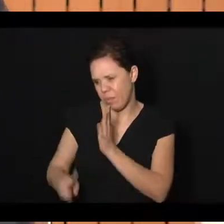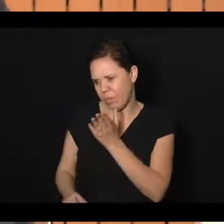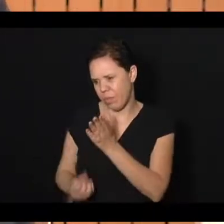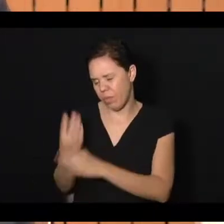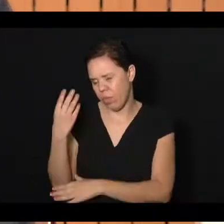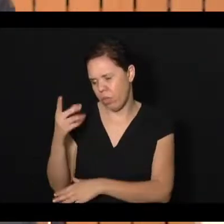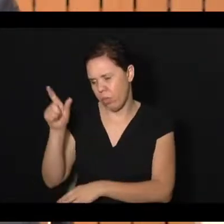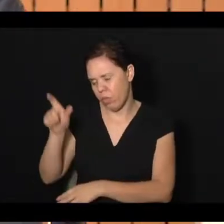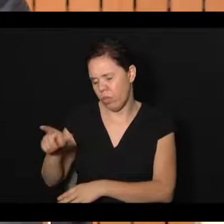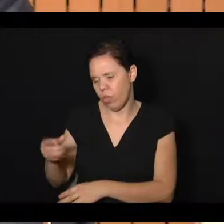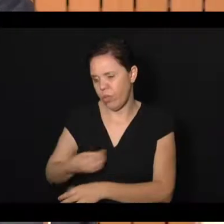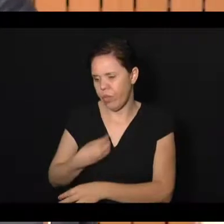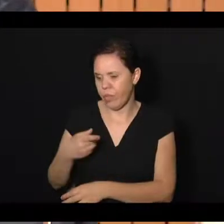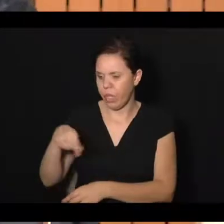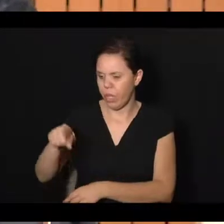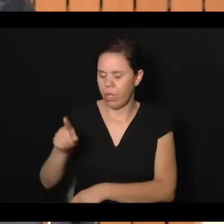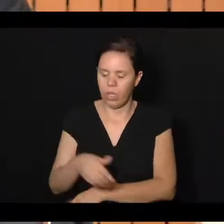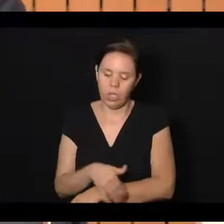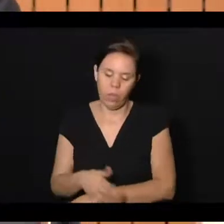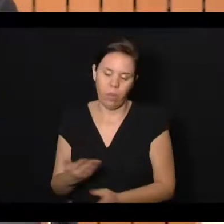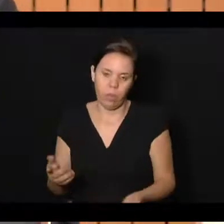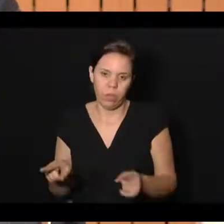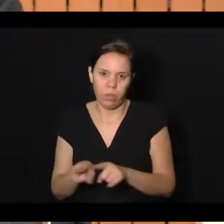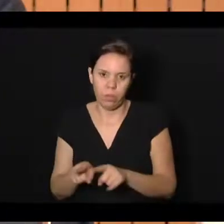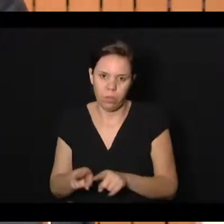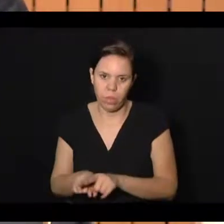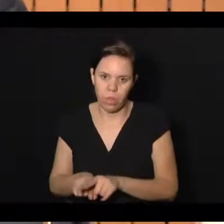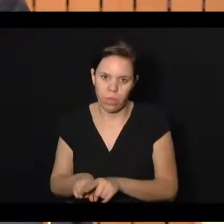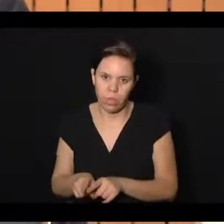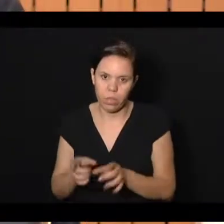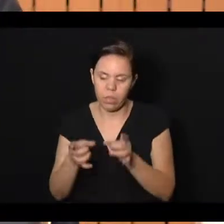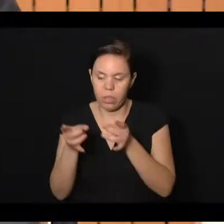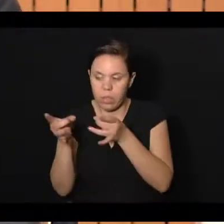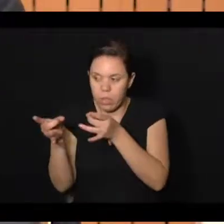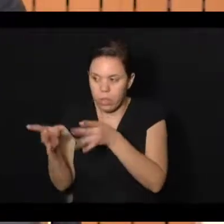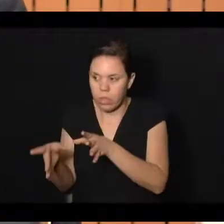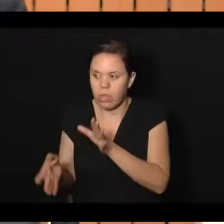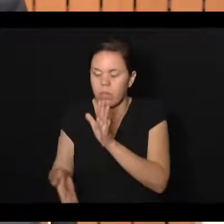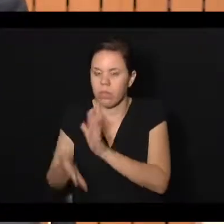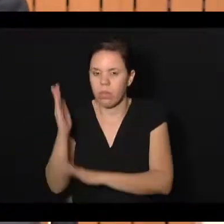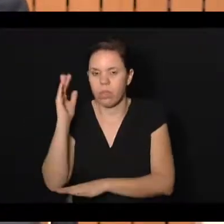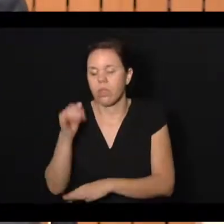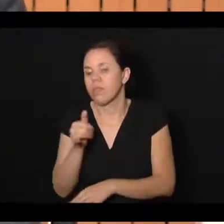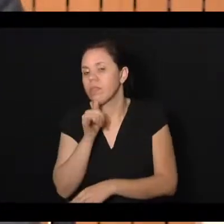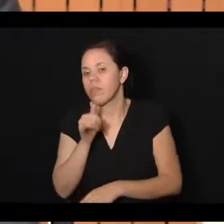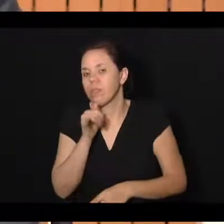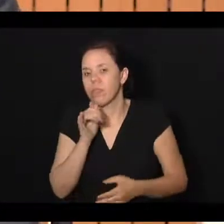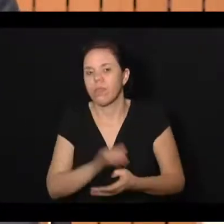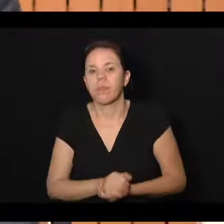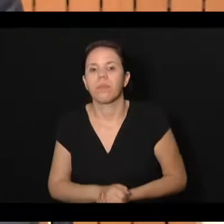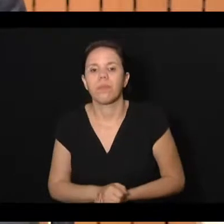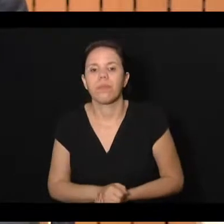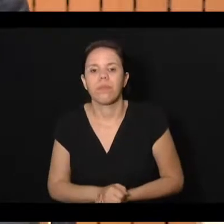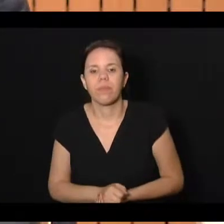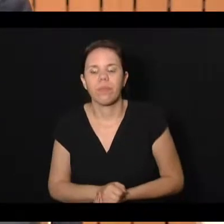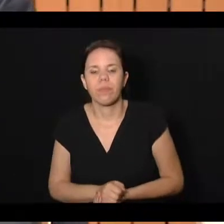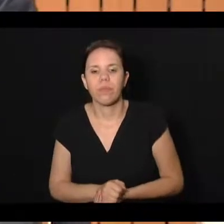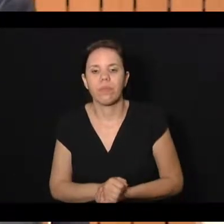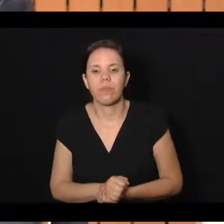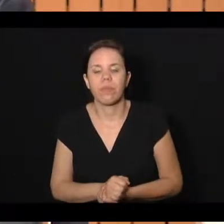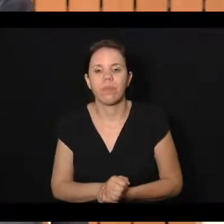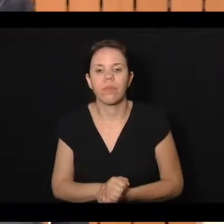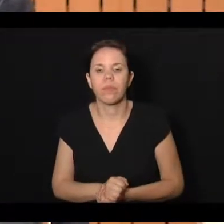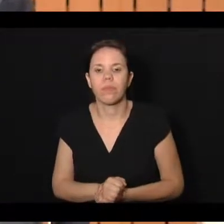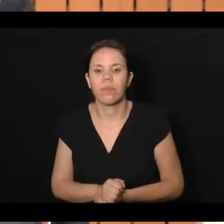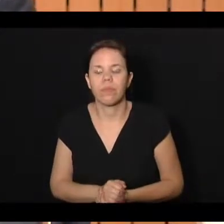situação de rua e esses fatores também na hora de sair eles também impactam né eu vou dar um exemplo pra vocês né é a pessoa